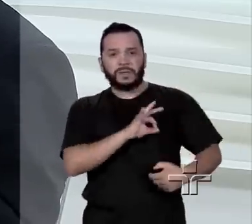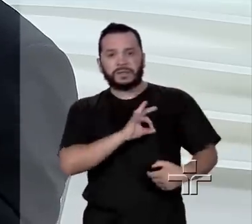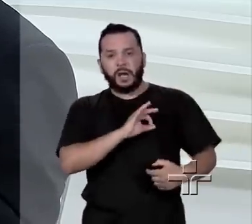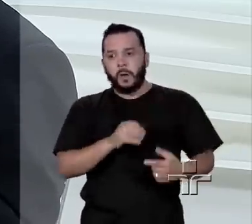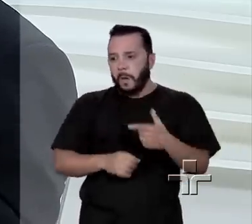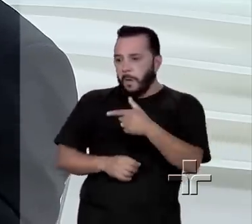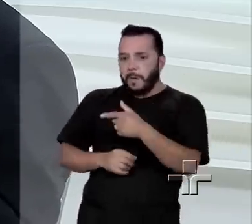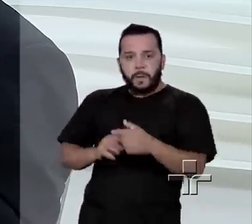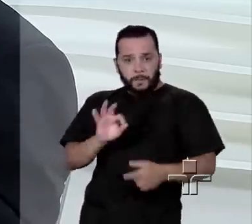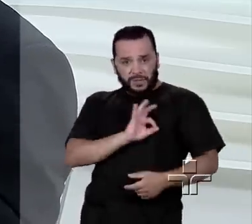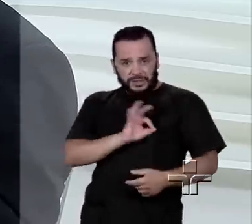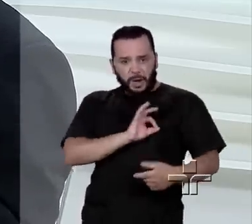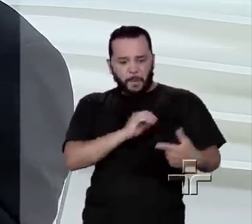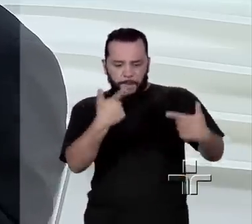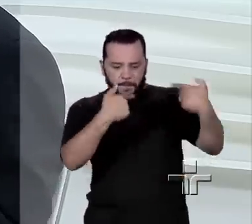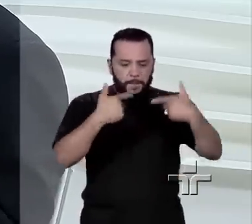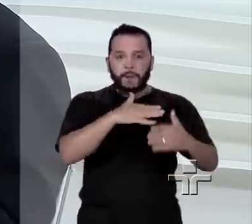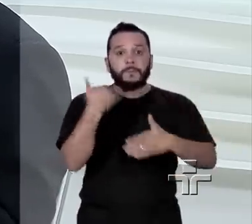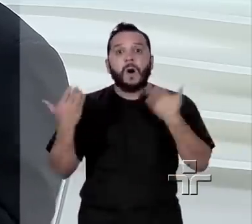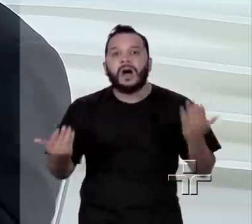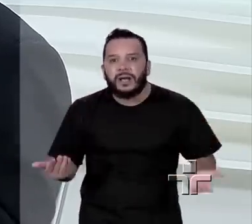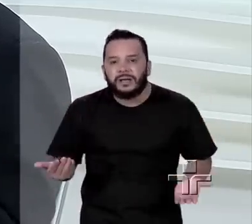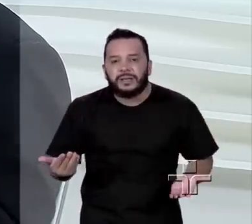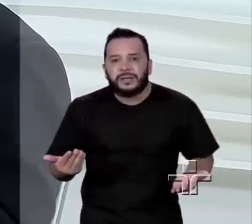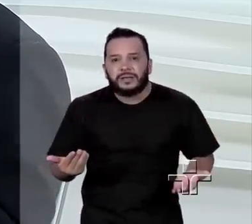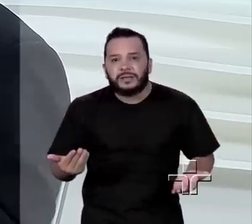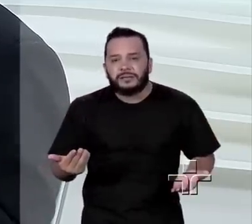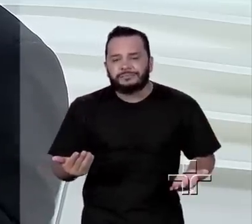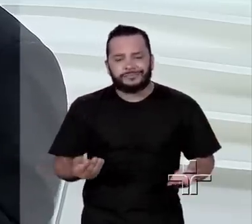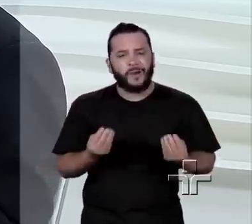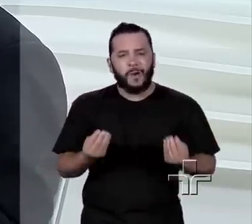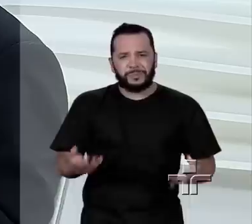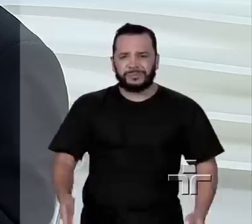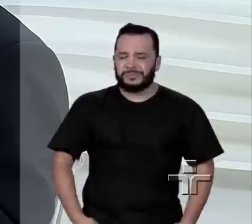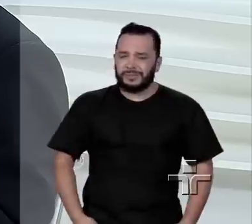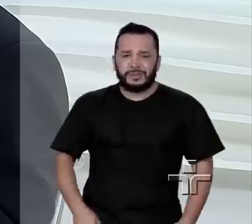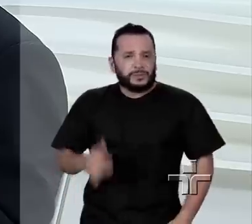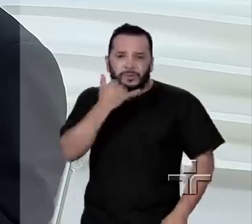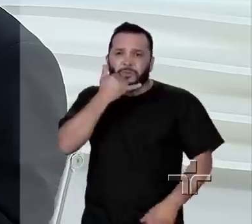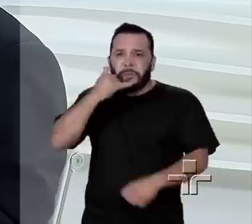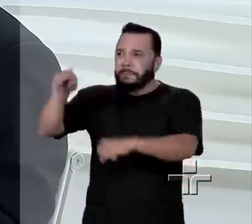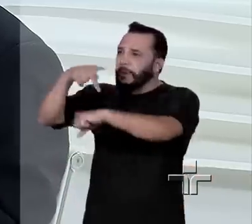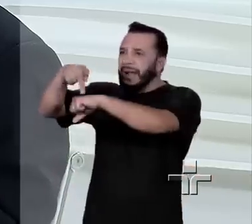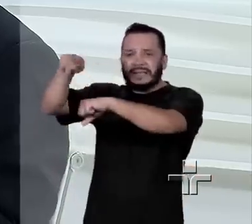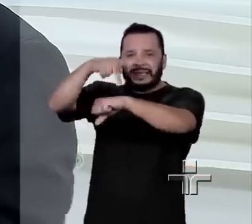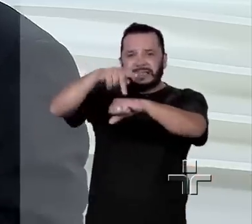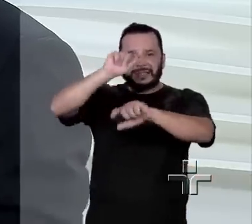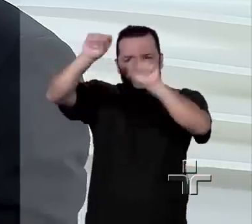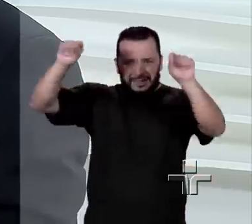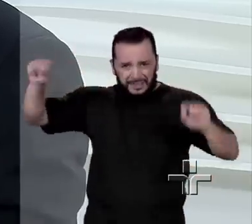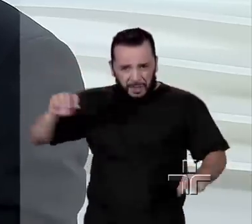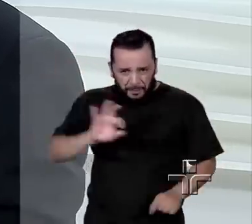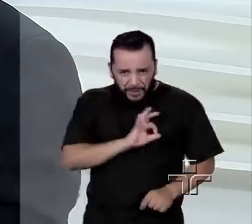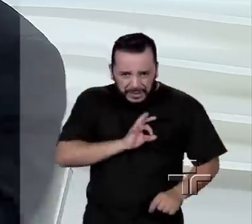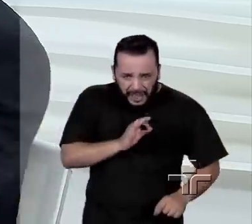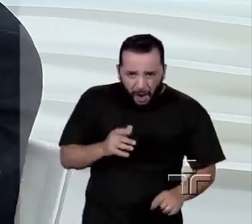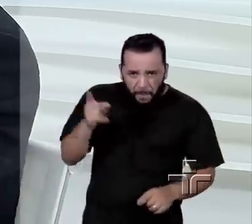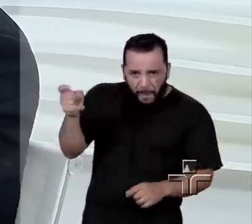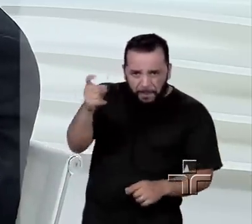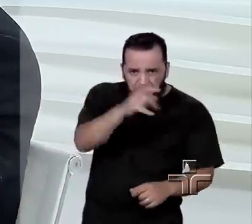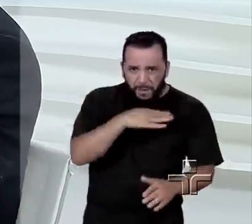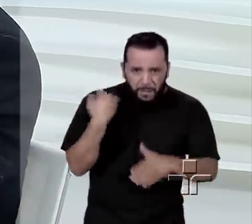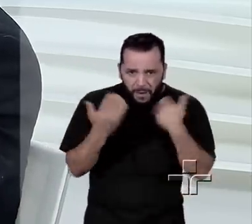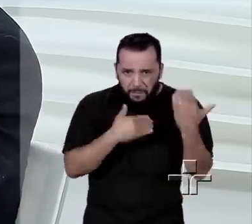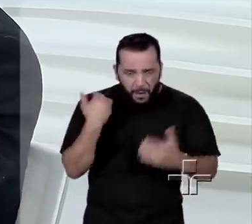questionamentos? É um compromisso? Então, não tem um país no mundo onde se mata mais policiais do que aqui no Brasil.